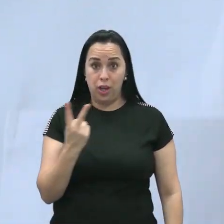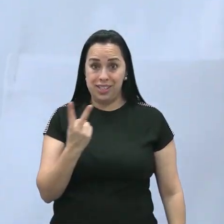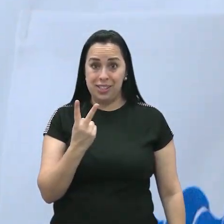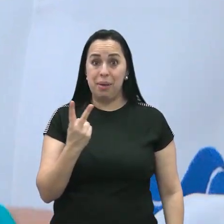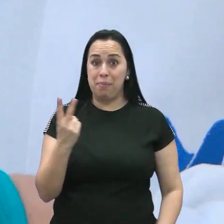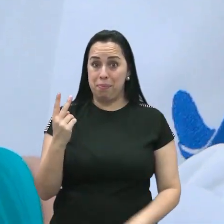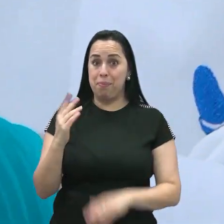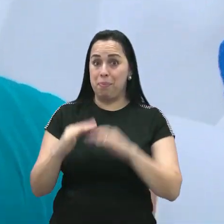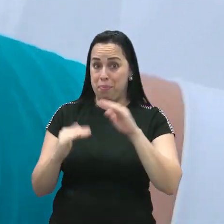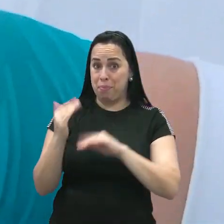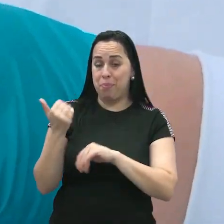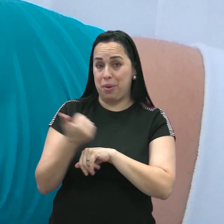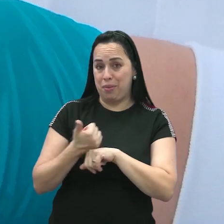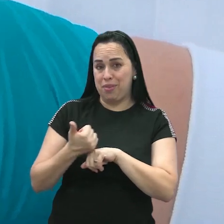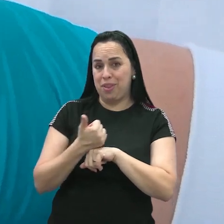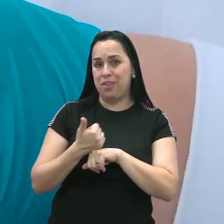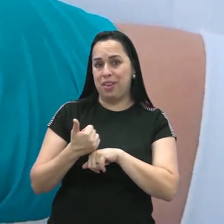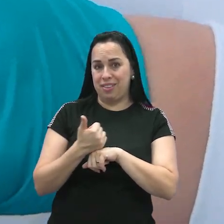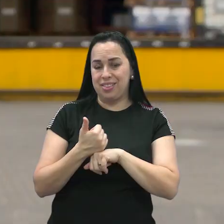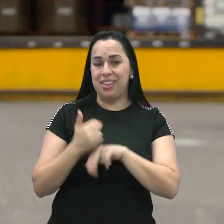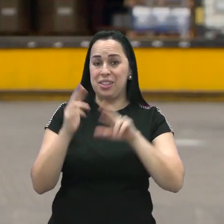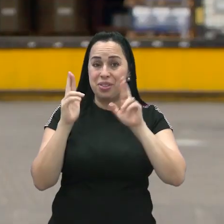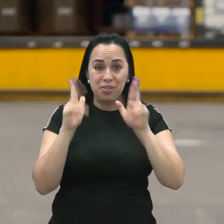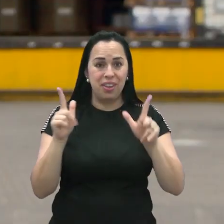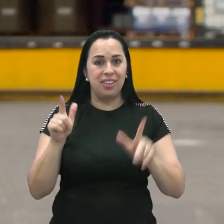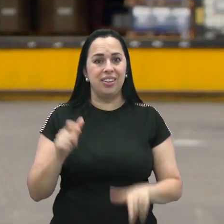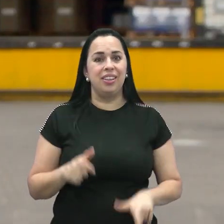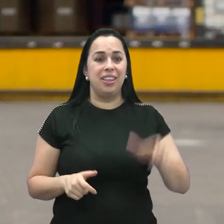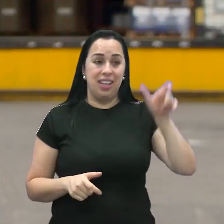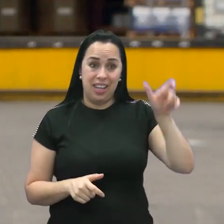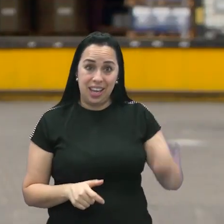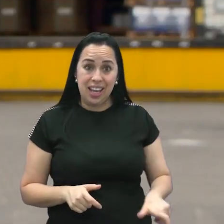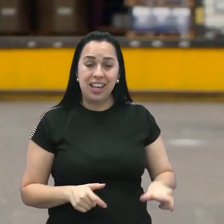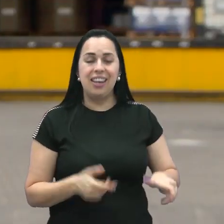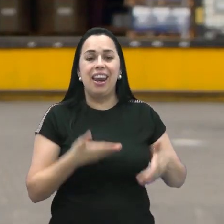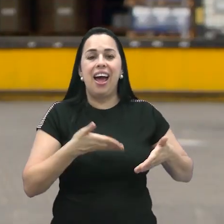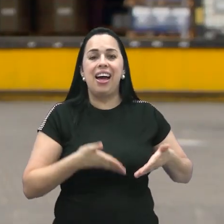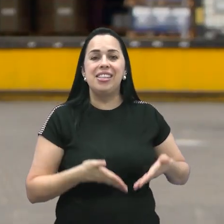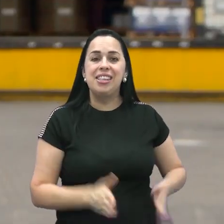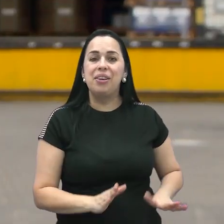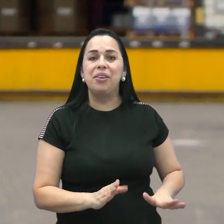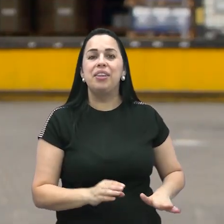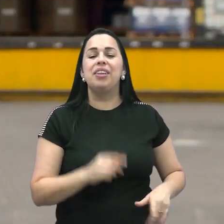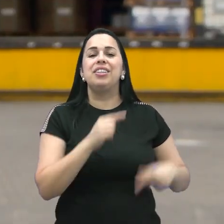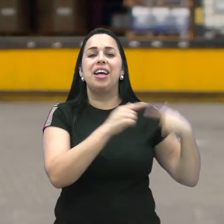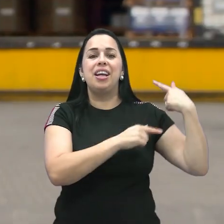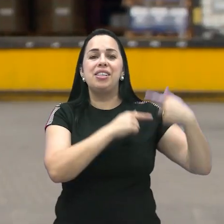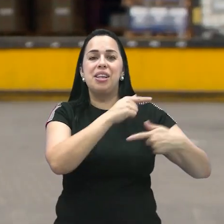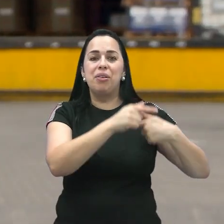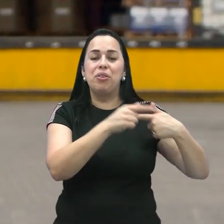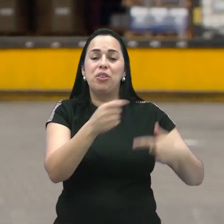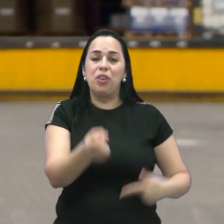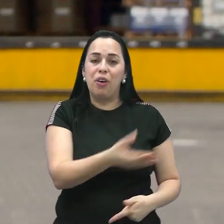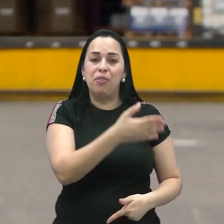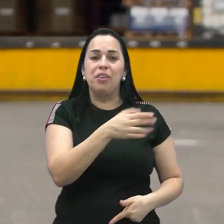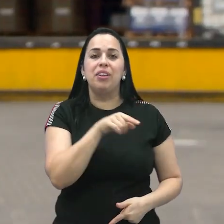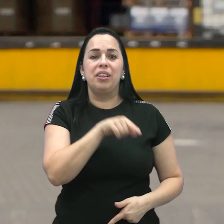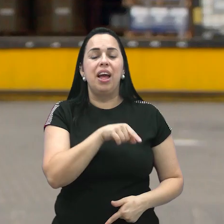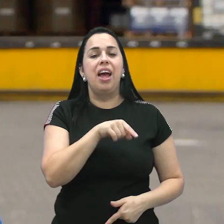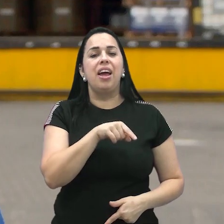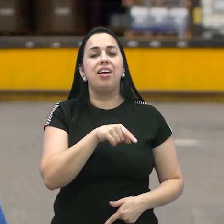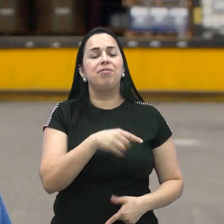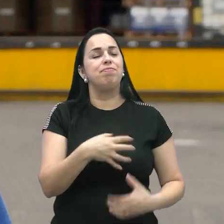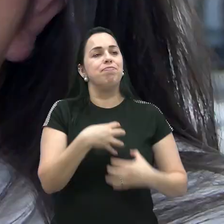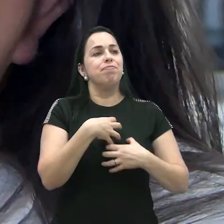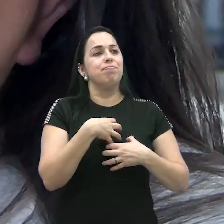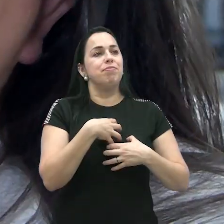profissionais têm relações diferentes com o trabalho. Marcos, da geração dos millennials, considera a fidelidade com a empresa um fator